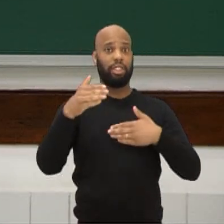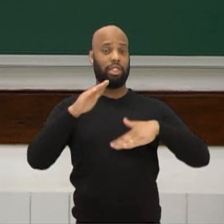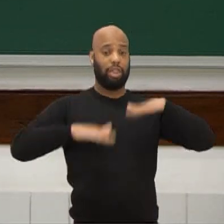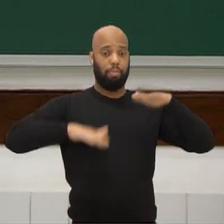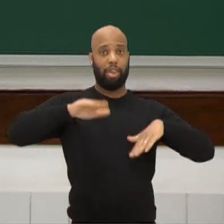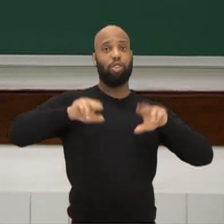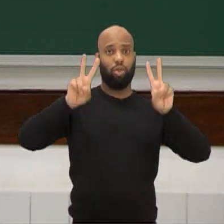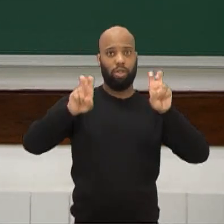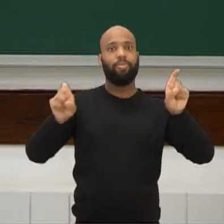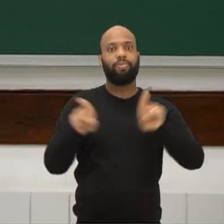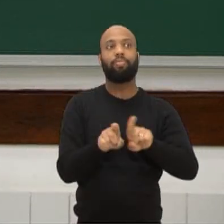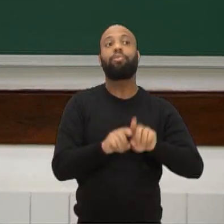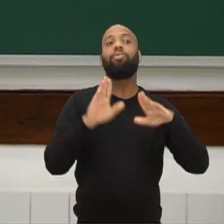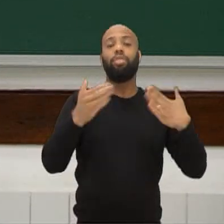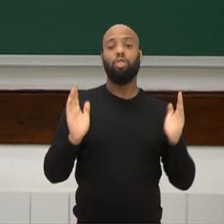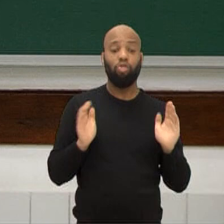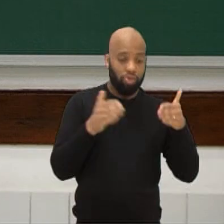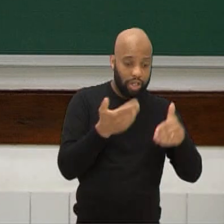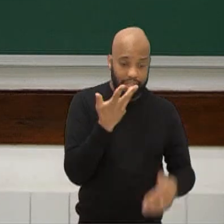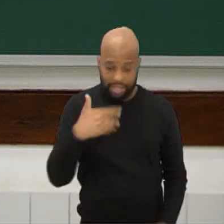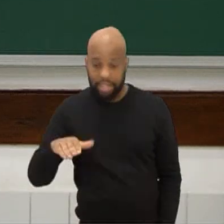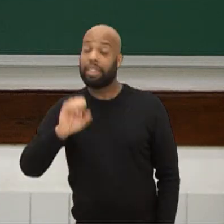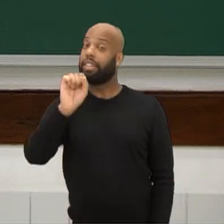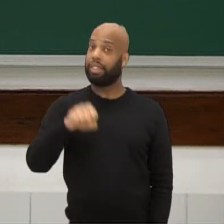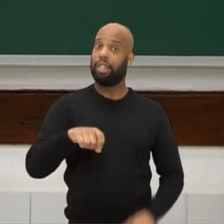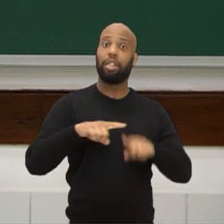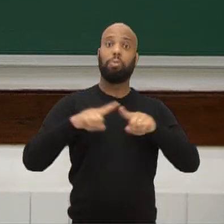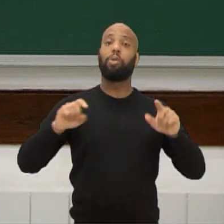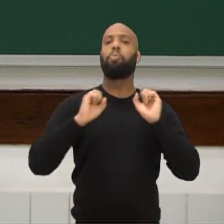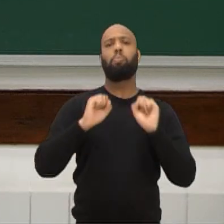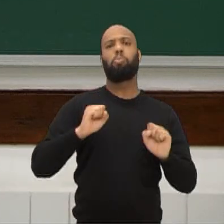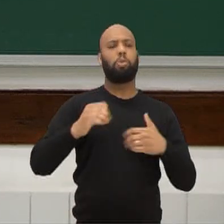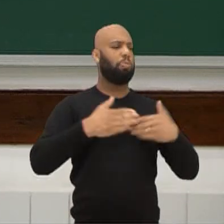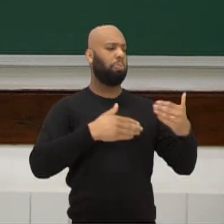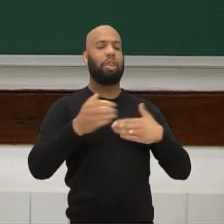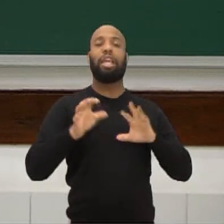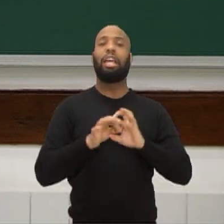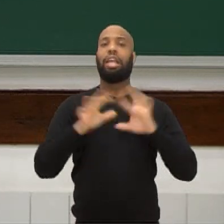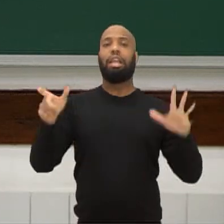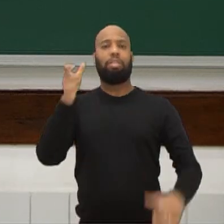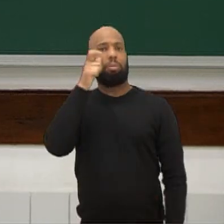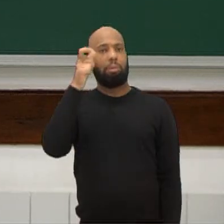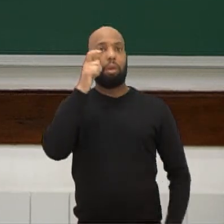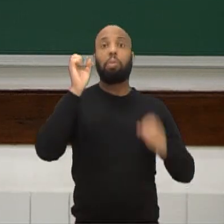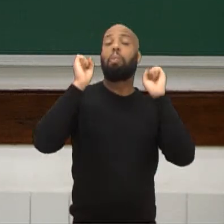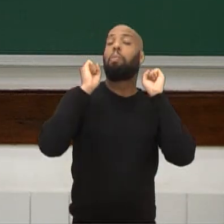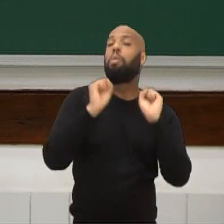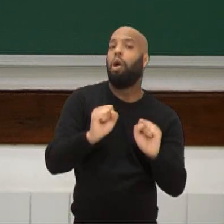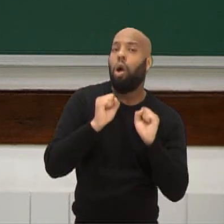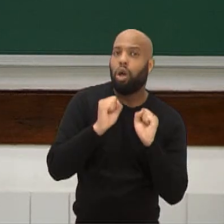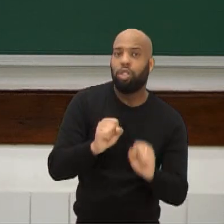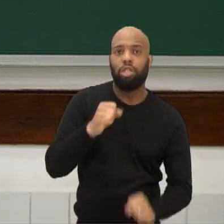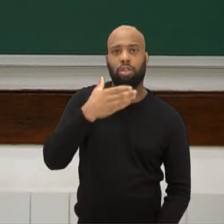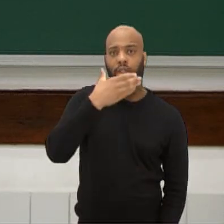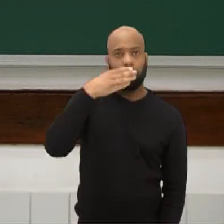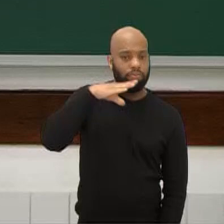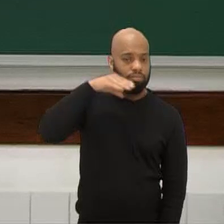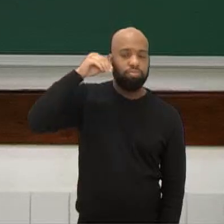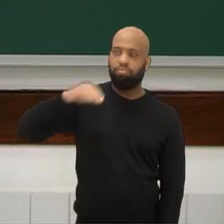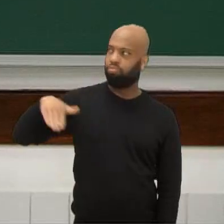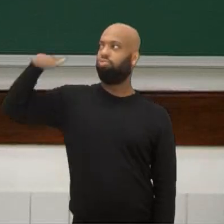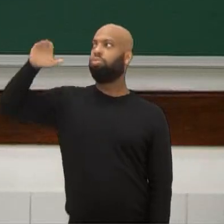história. Então, é dirigido para as crianças? Sim, mas o adulto, ele também tem